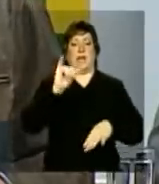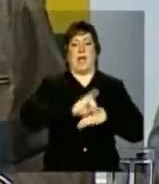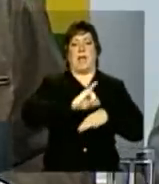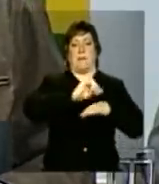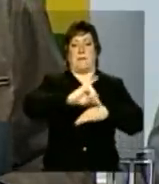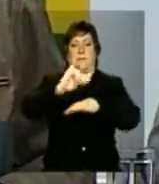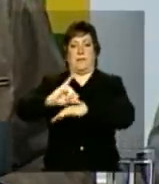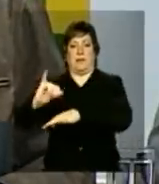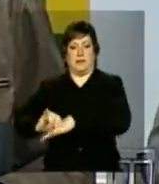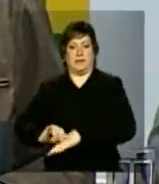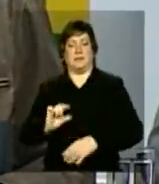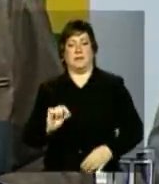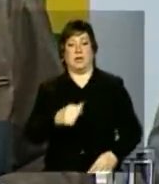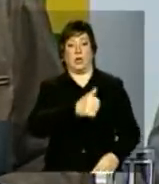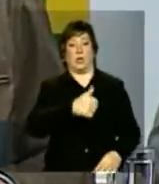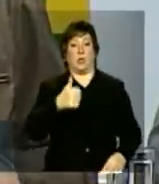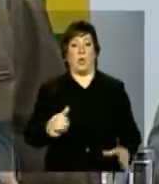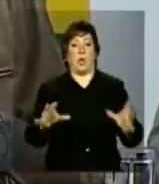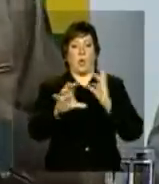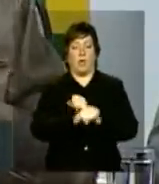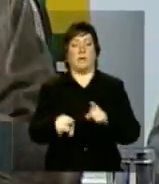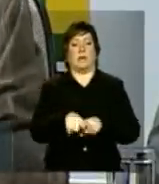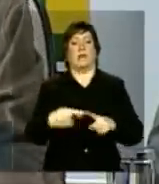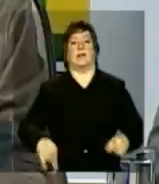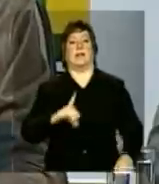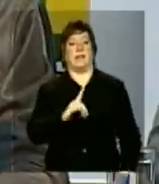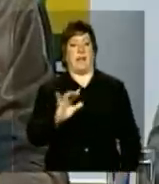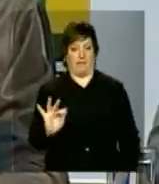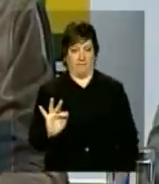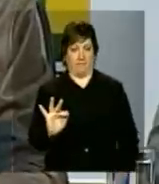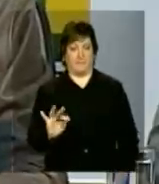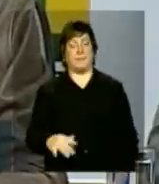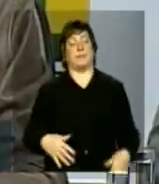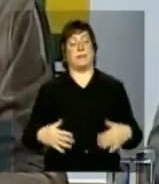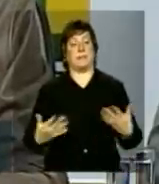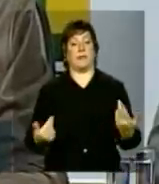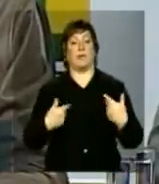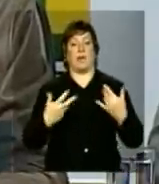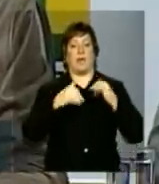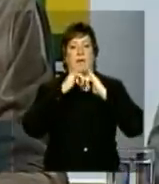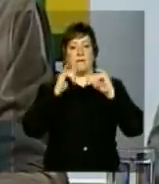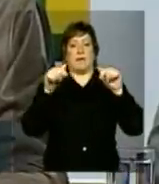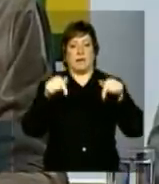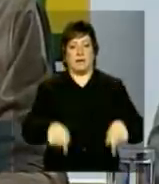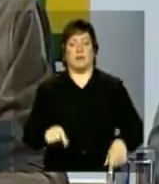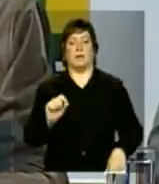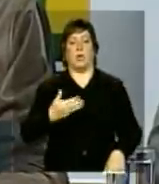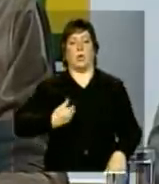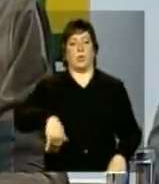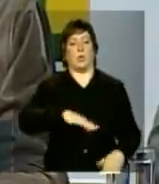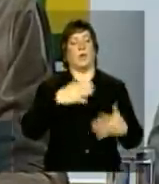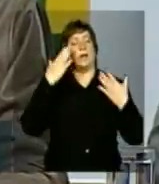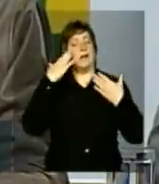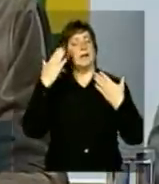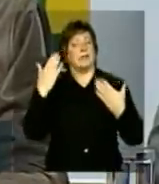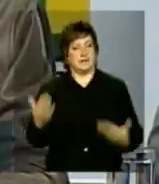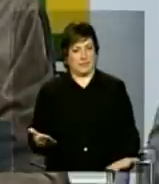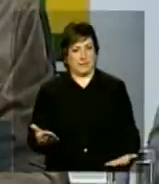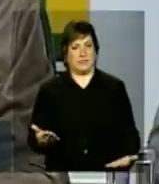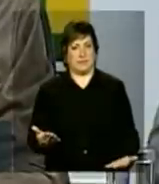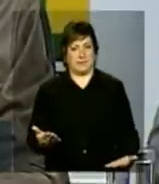capitais das 11 capitais e do Distrito Federal então eu quero registrar aqui o nosso agradecimento